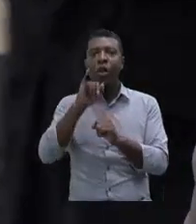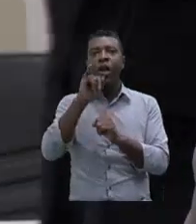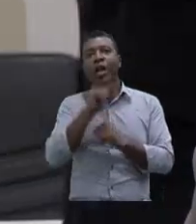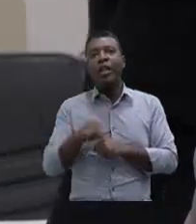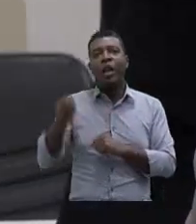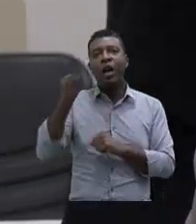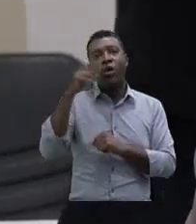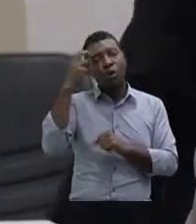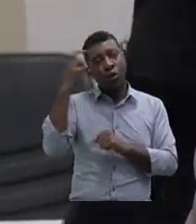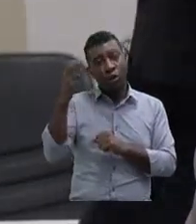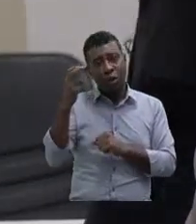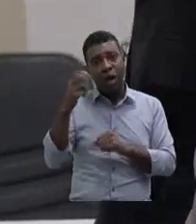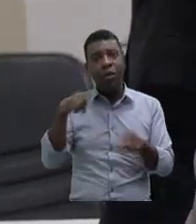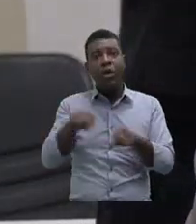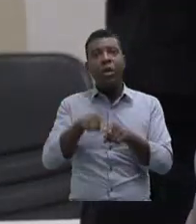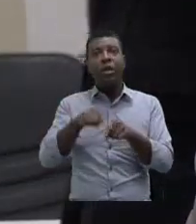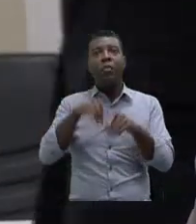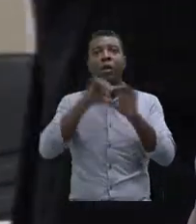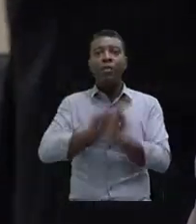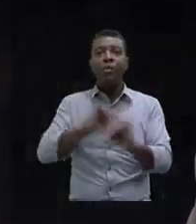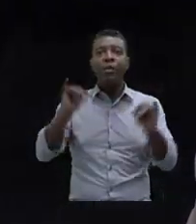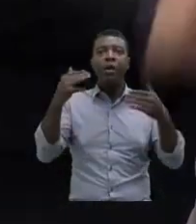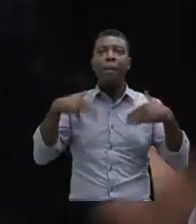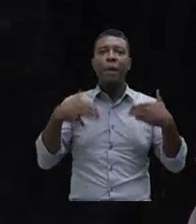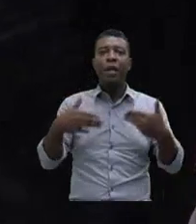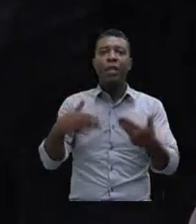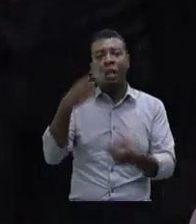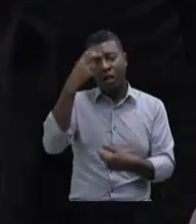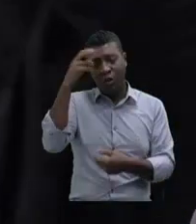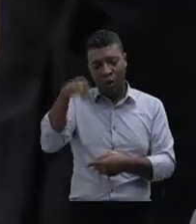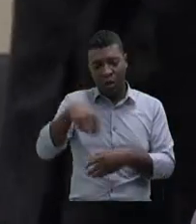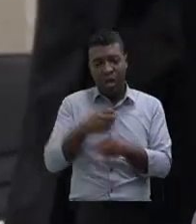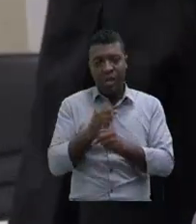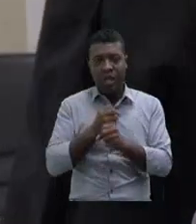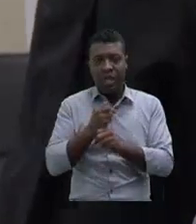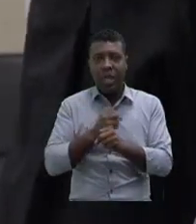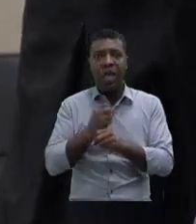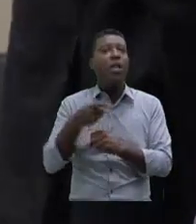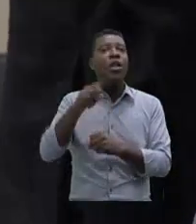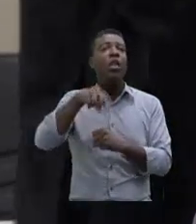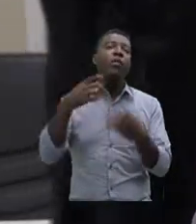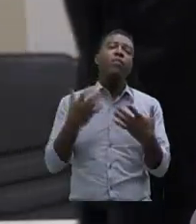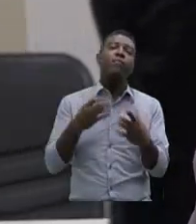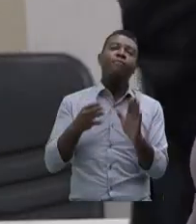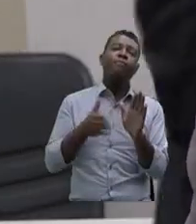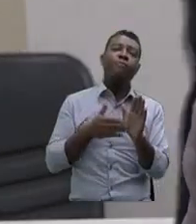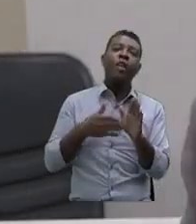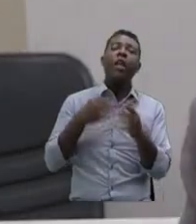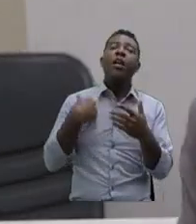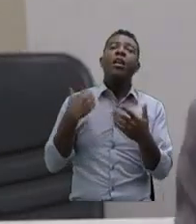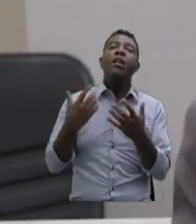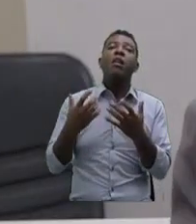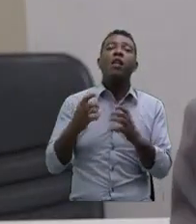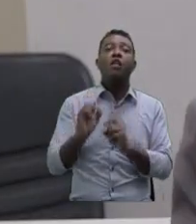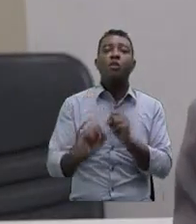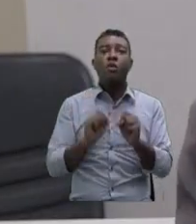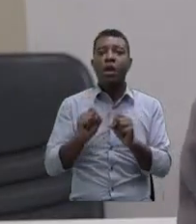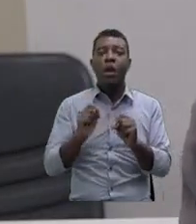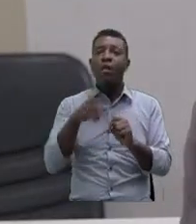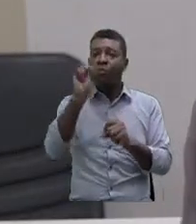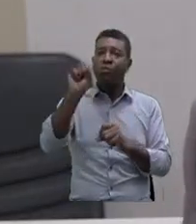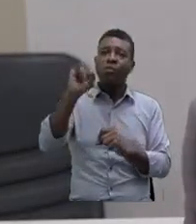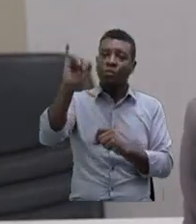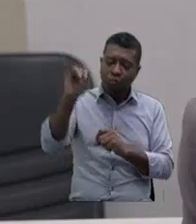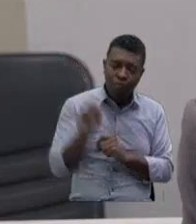Ministério da Cultura esse ano, que nós pretendemos juntamente implementar em Minas Gerais, para que a gente